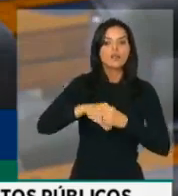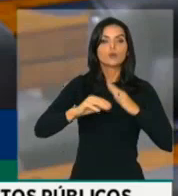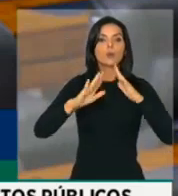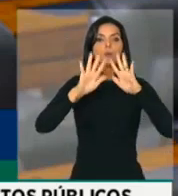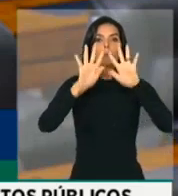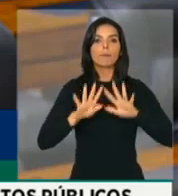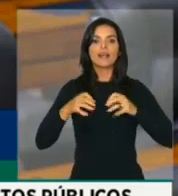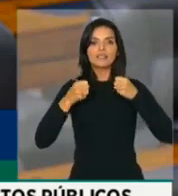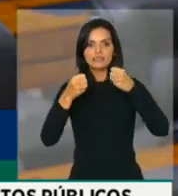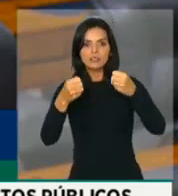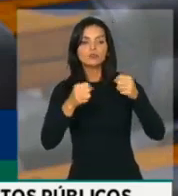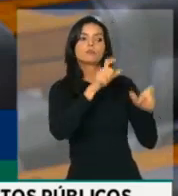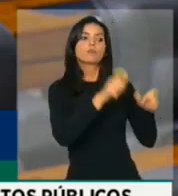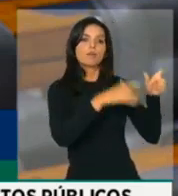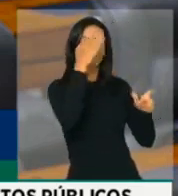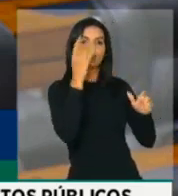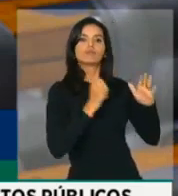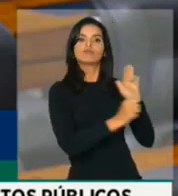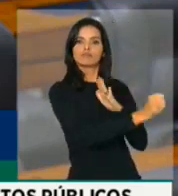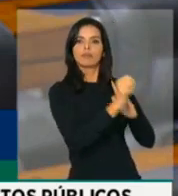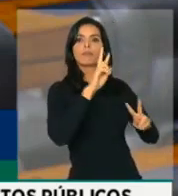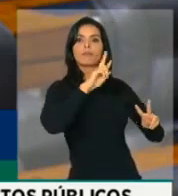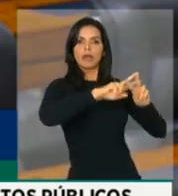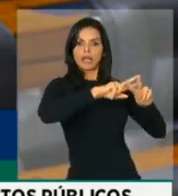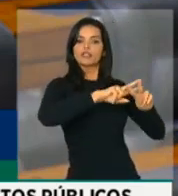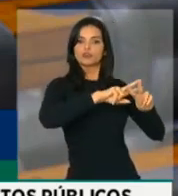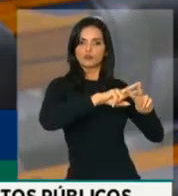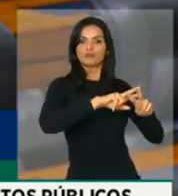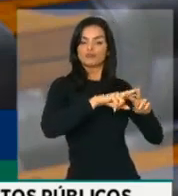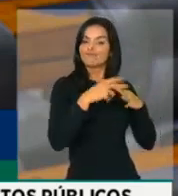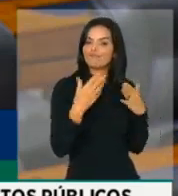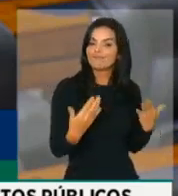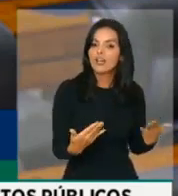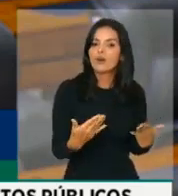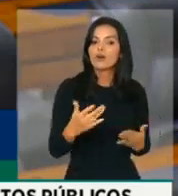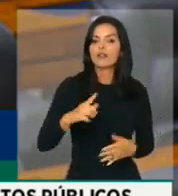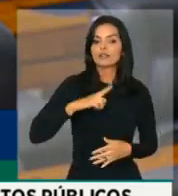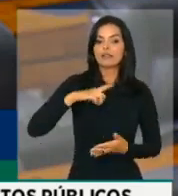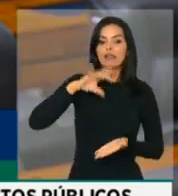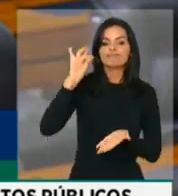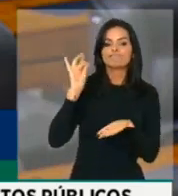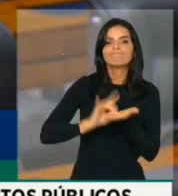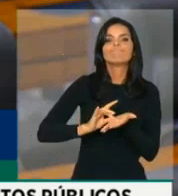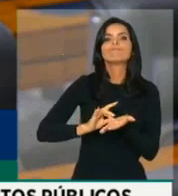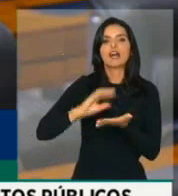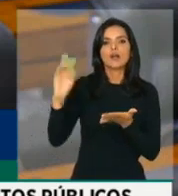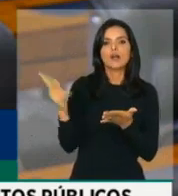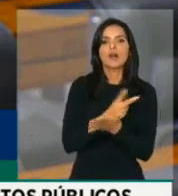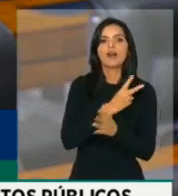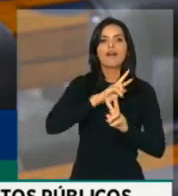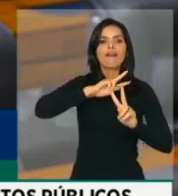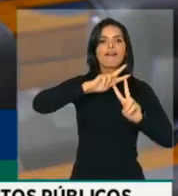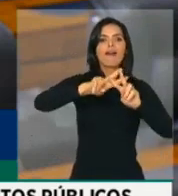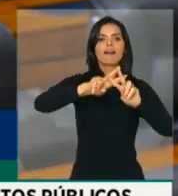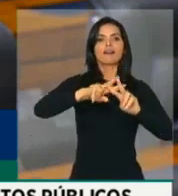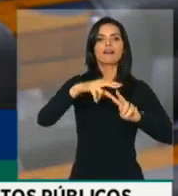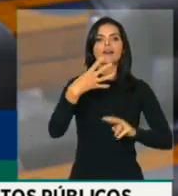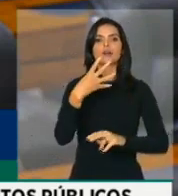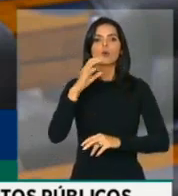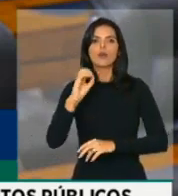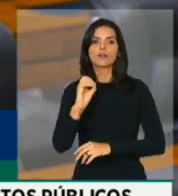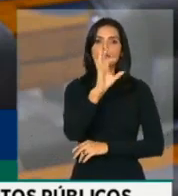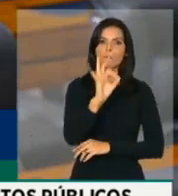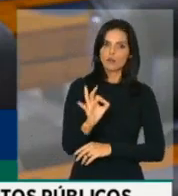lembrar, senhor deputado, podia falar mais dados aqui, mas que a gente tem uma realidade carcerária no país em que 40%